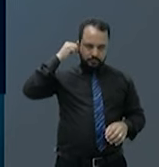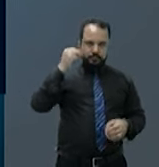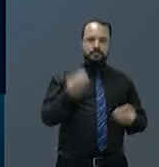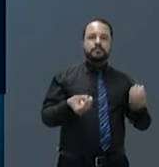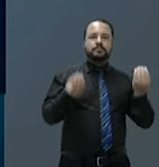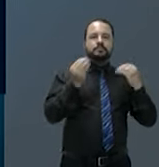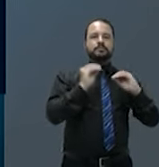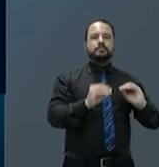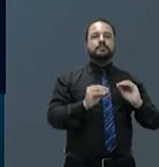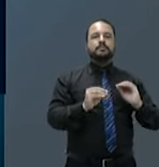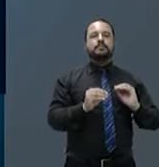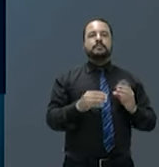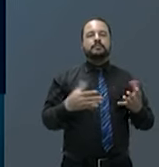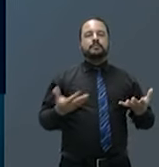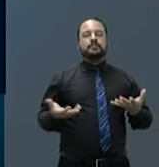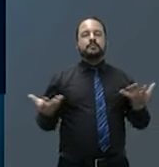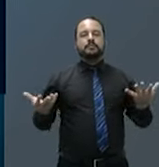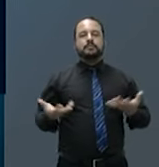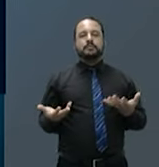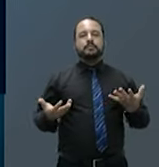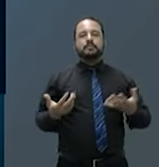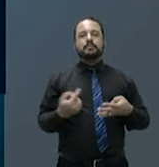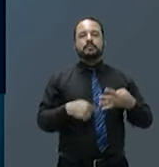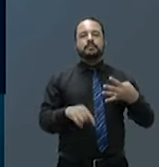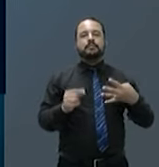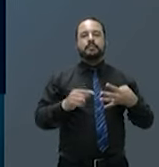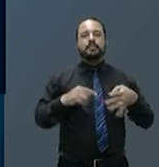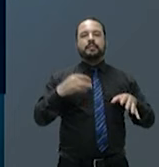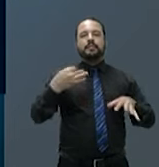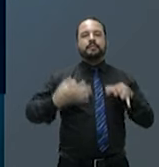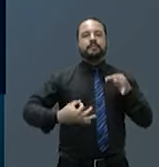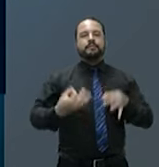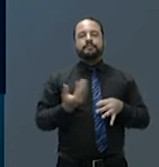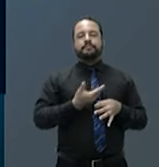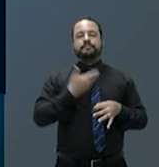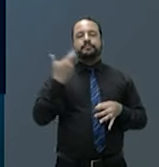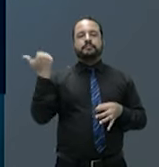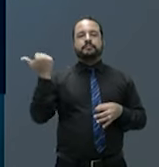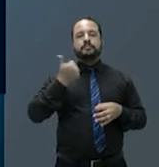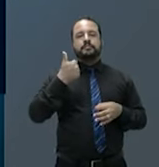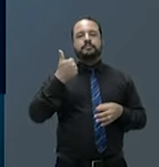Assim, salvo o melhor juízo, a única